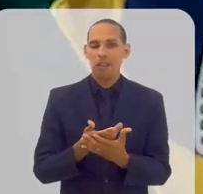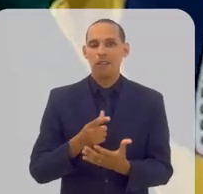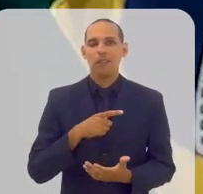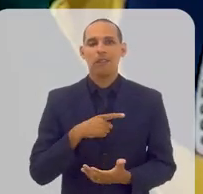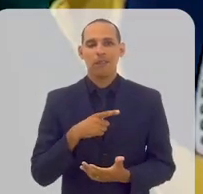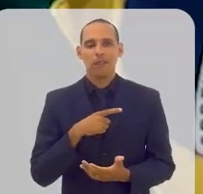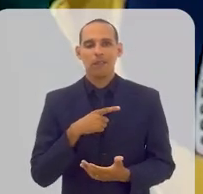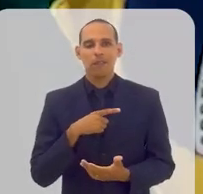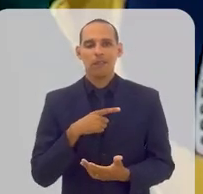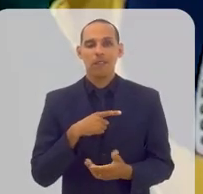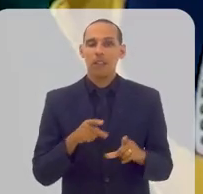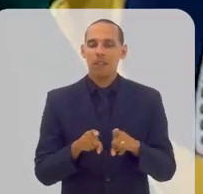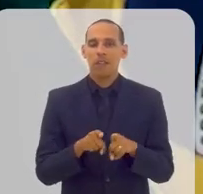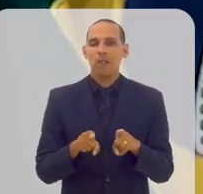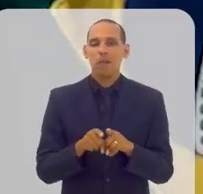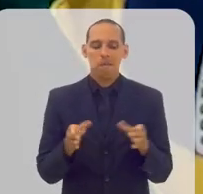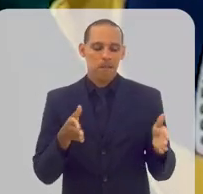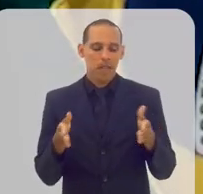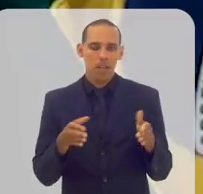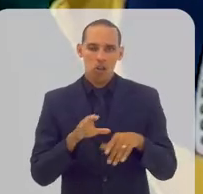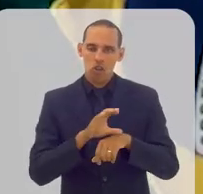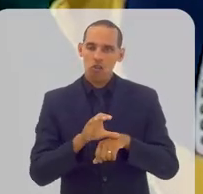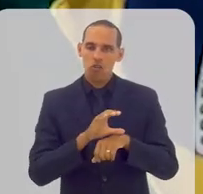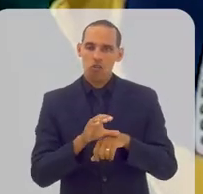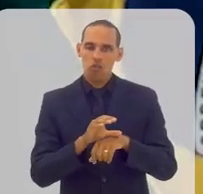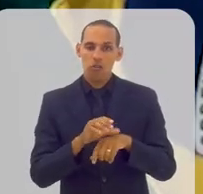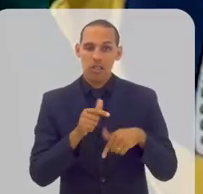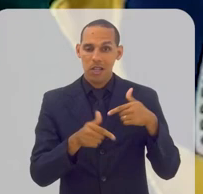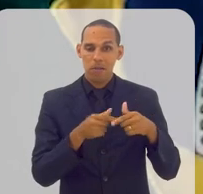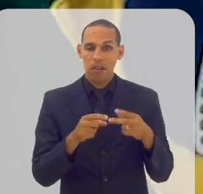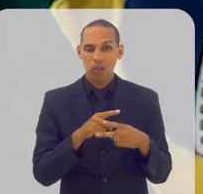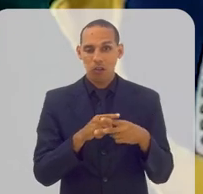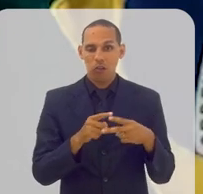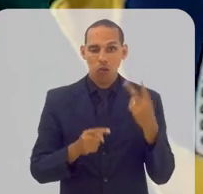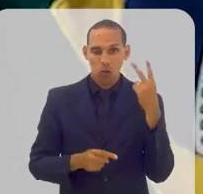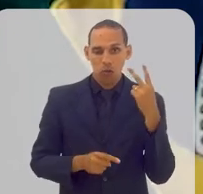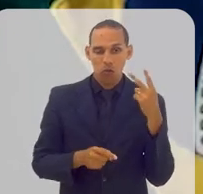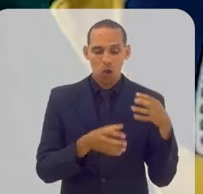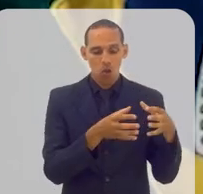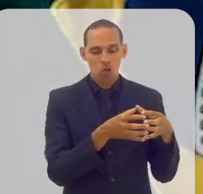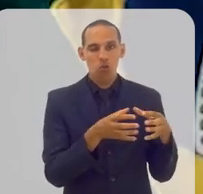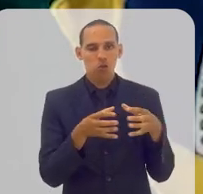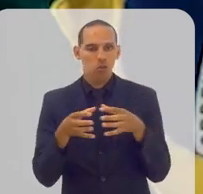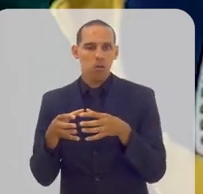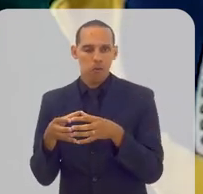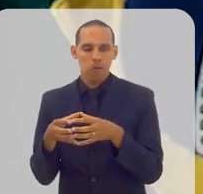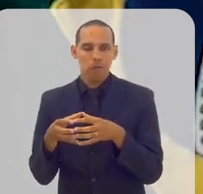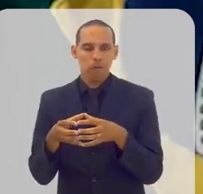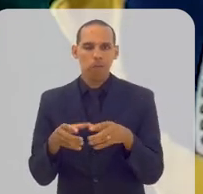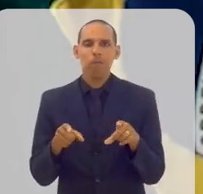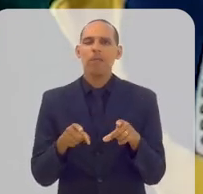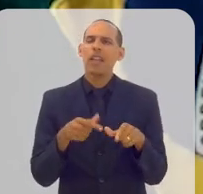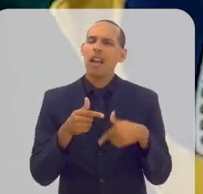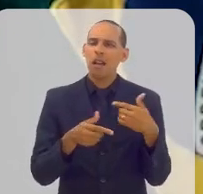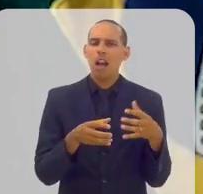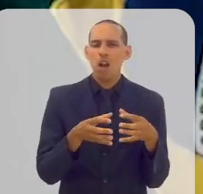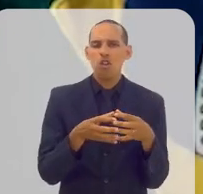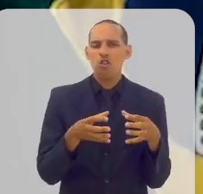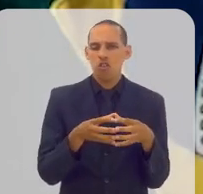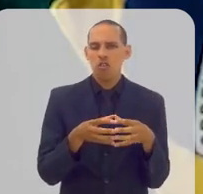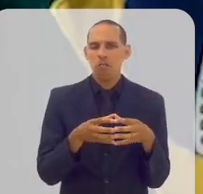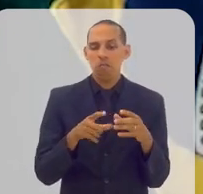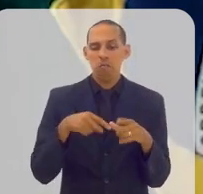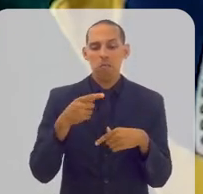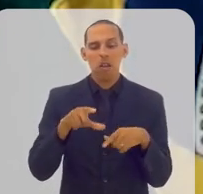aulas, temos durante o curso 2 trabalhos de grupo, tá? E esse trabalho de grupo